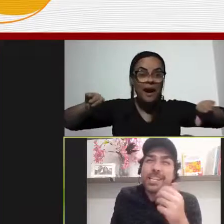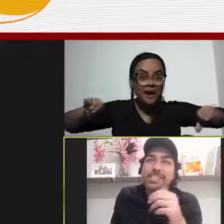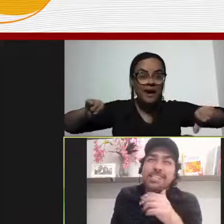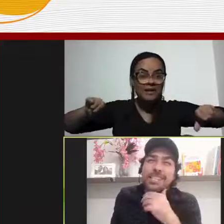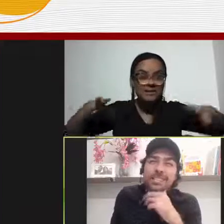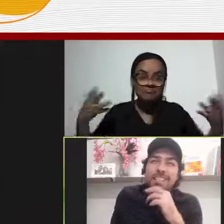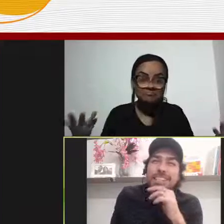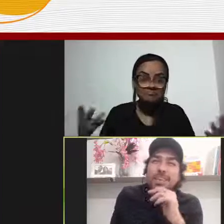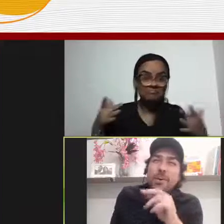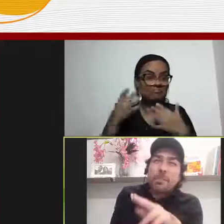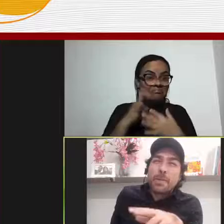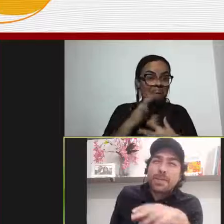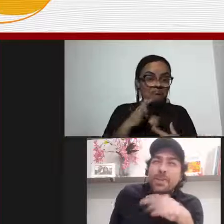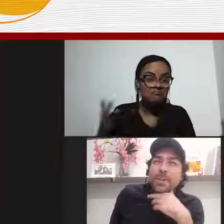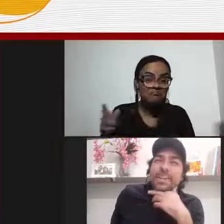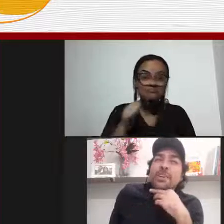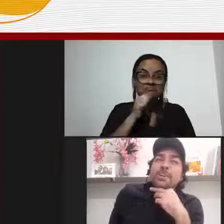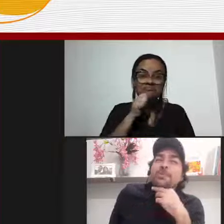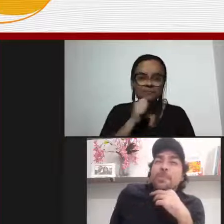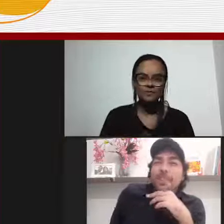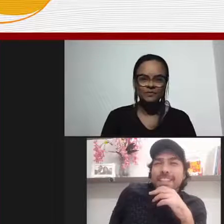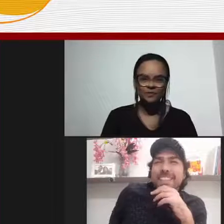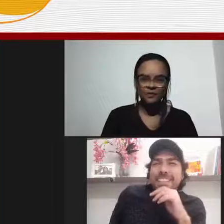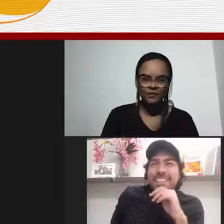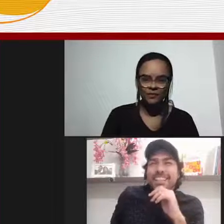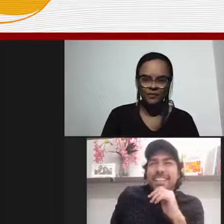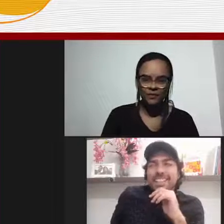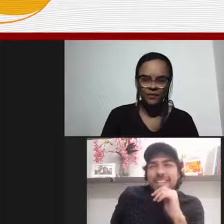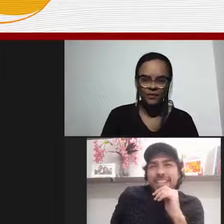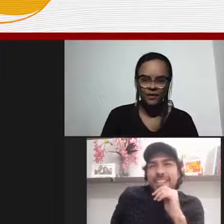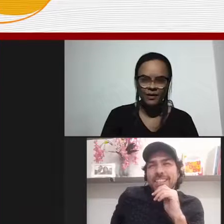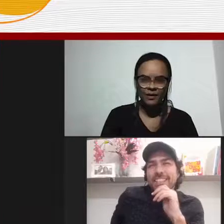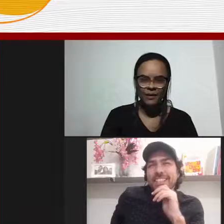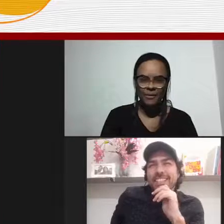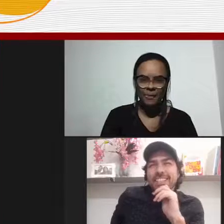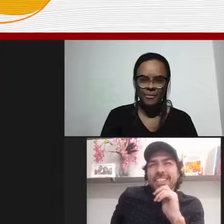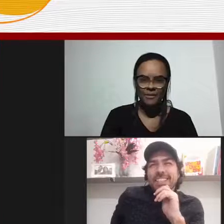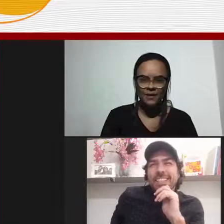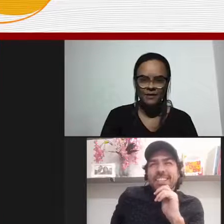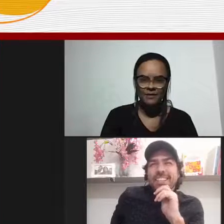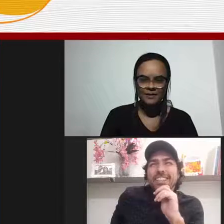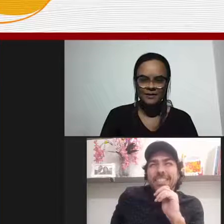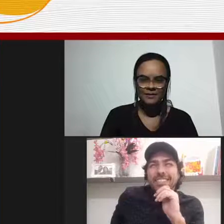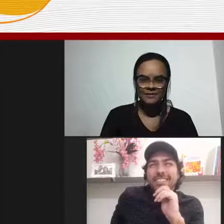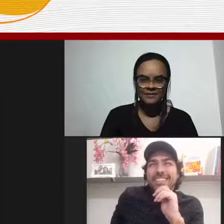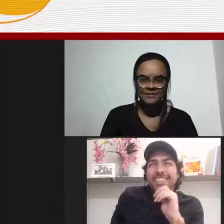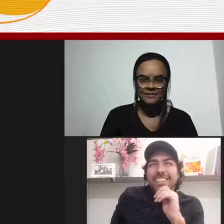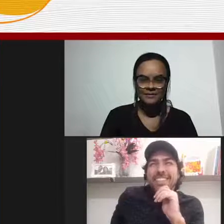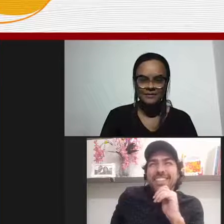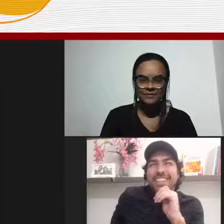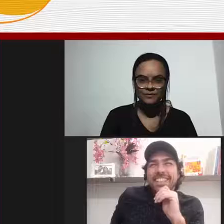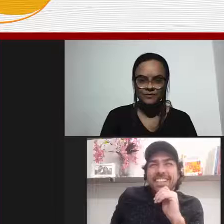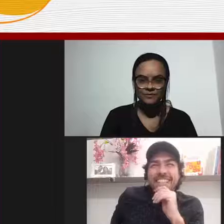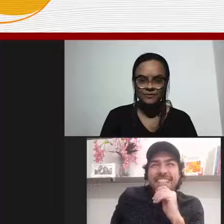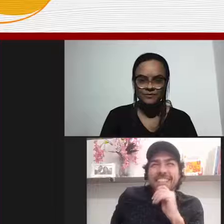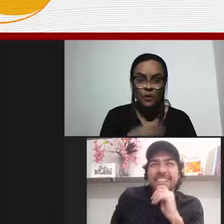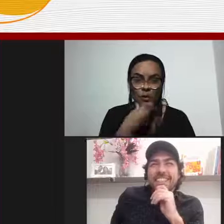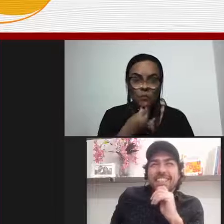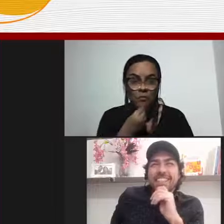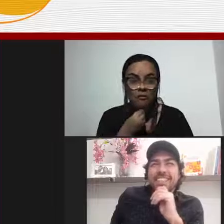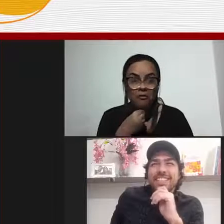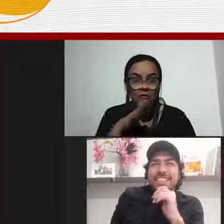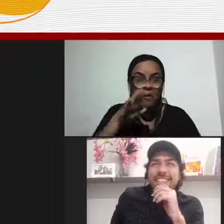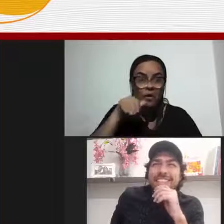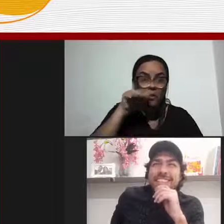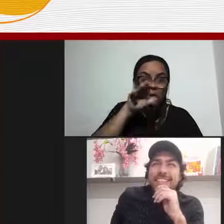nem se conheciam. Ô, meninos, vamos criar essa árvore genealógica, hein? Vamos. Ô, Chico, me põe aí na